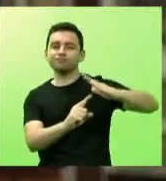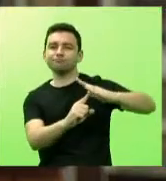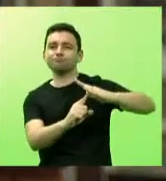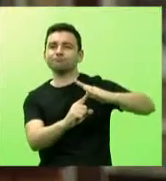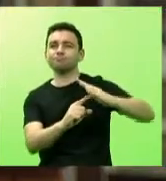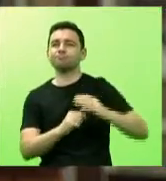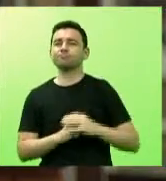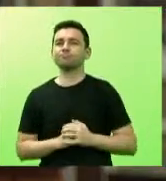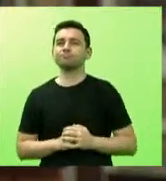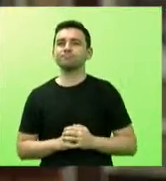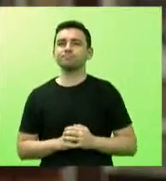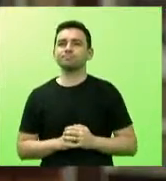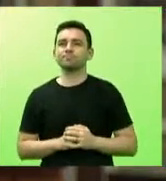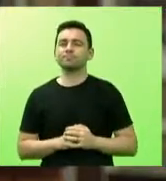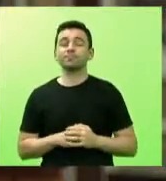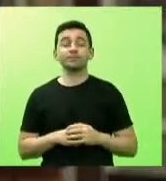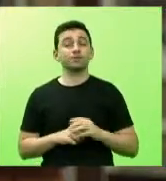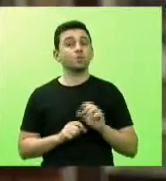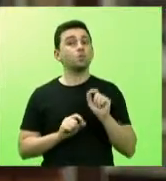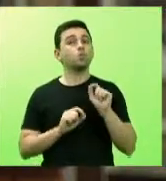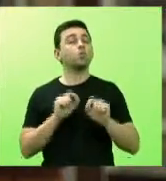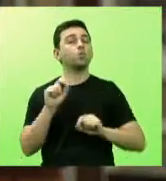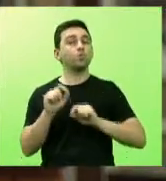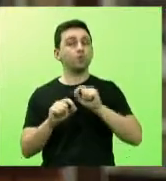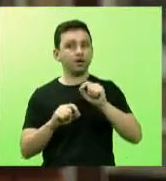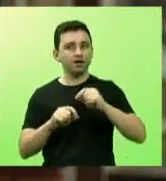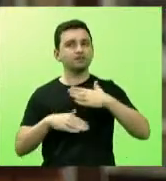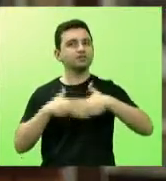Por isso que eu falei, do que foi a construção política